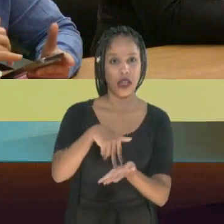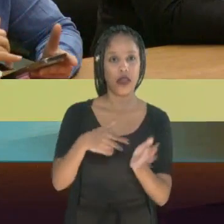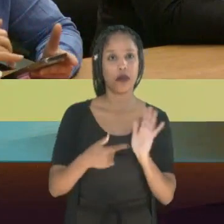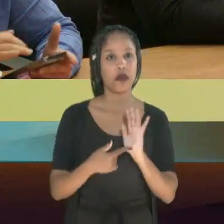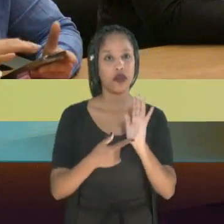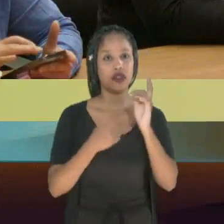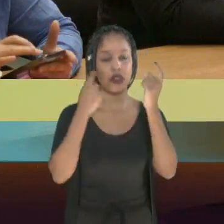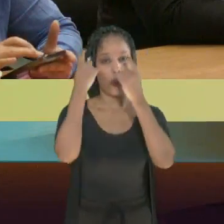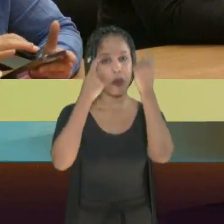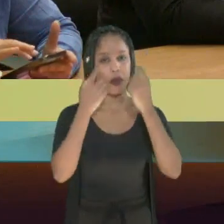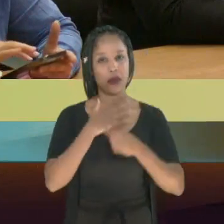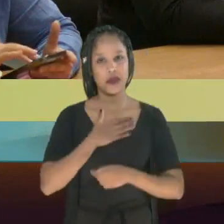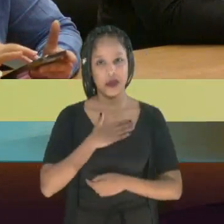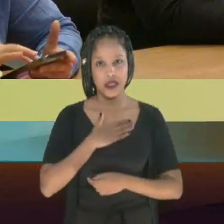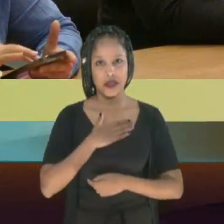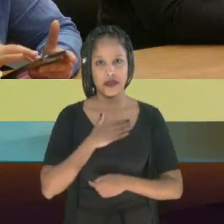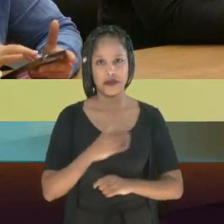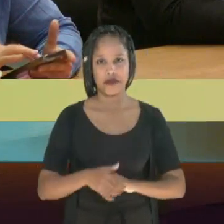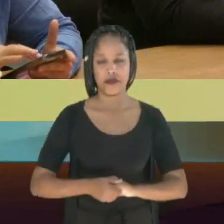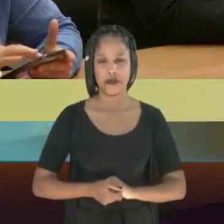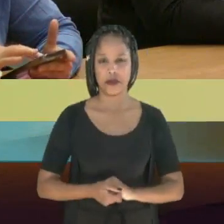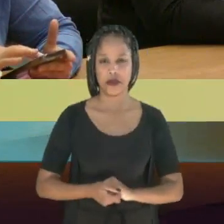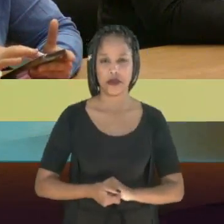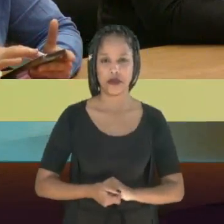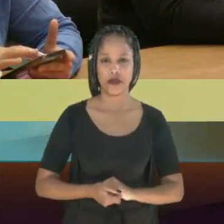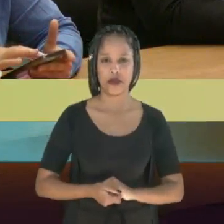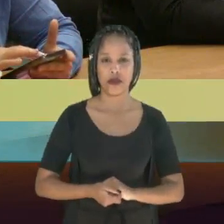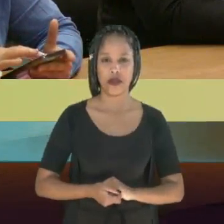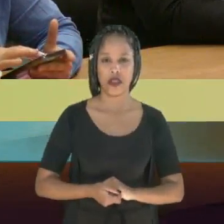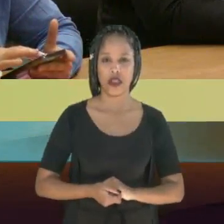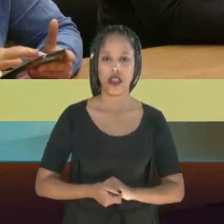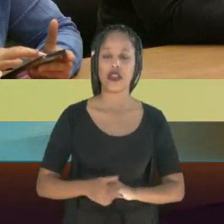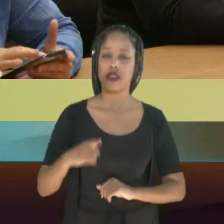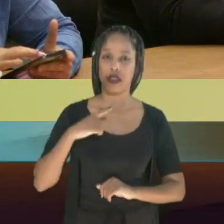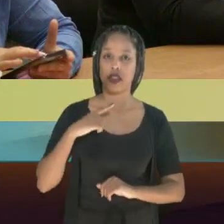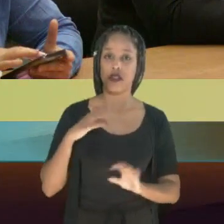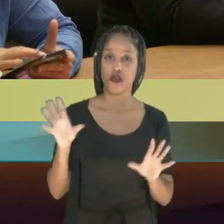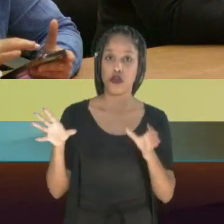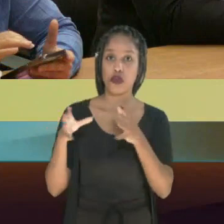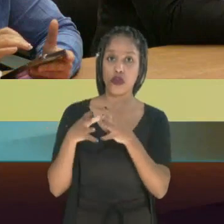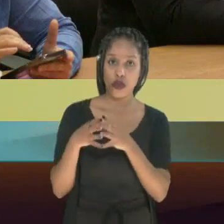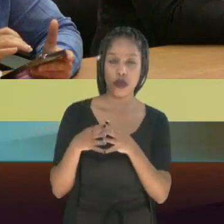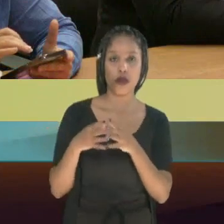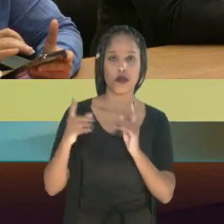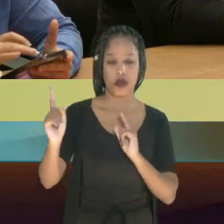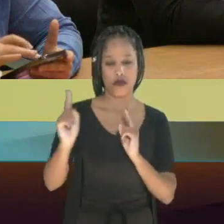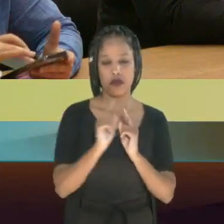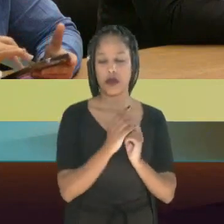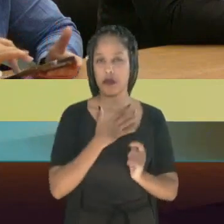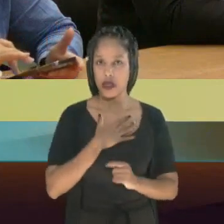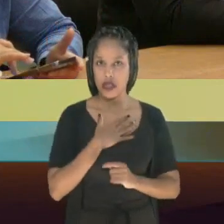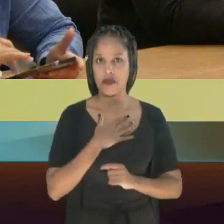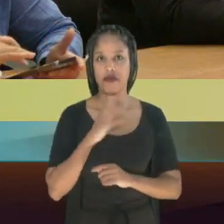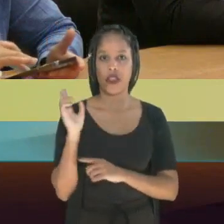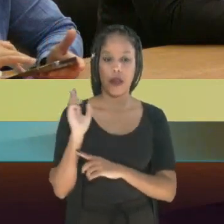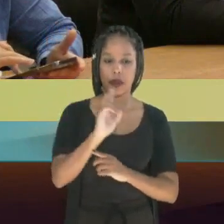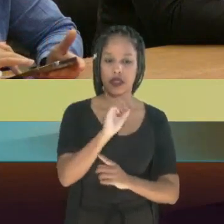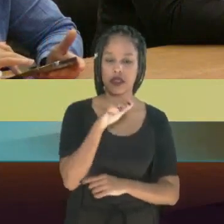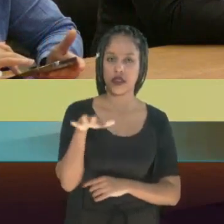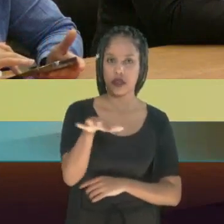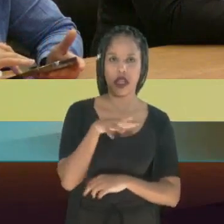a minha preocupação, tendo em vista que fui procurado por alguns representantes do